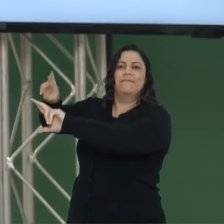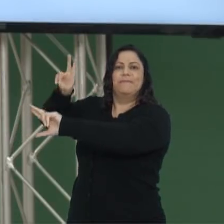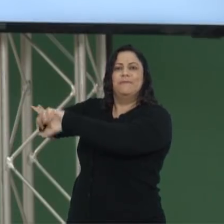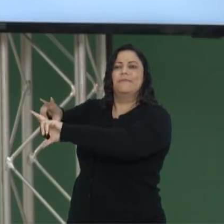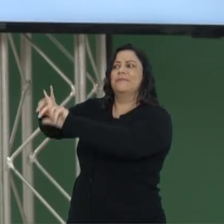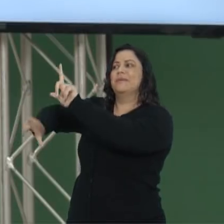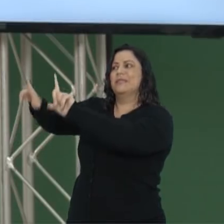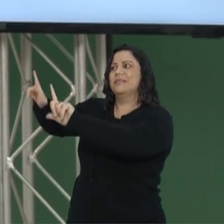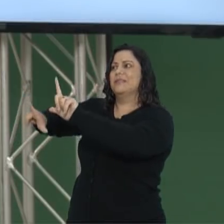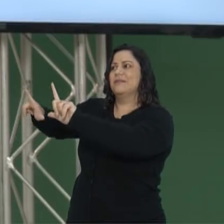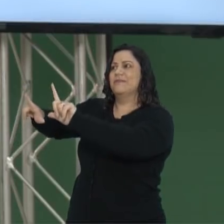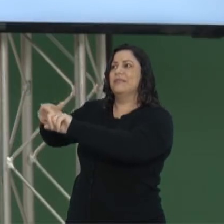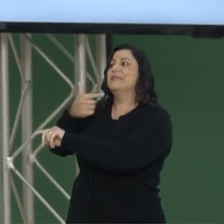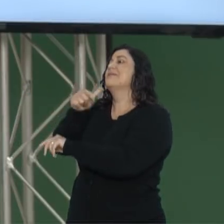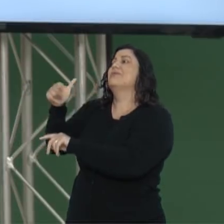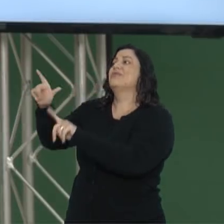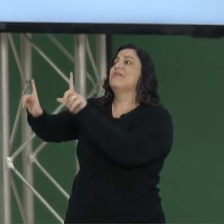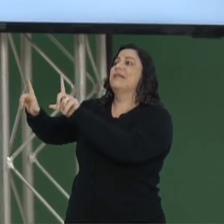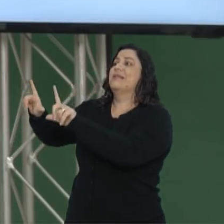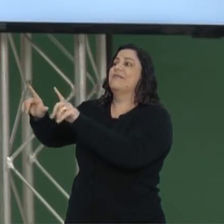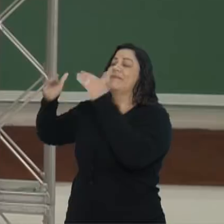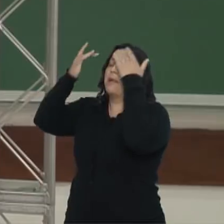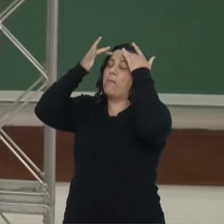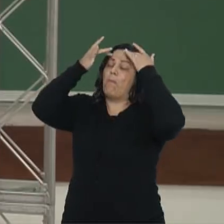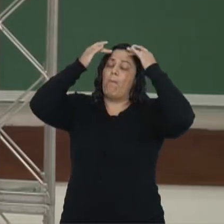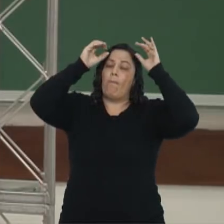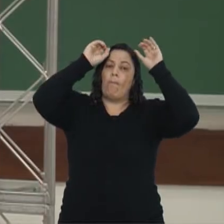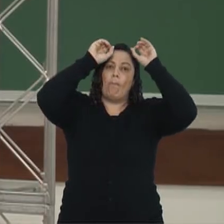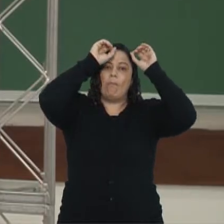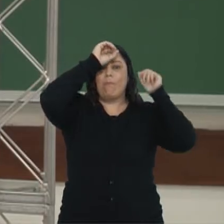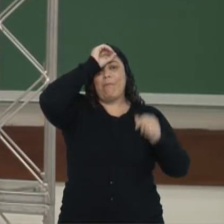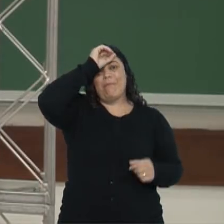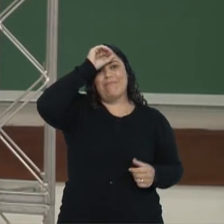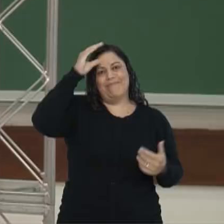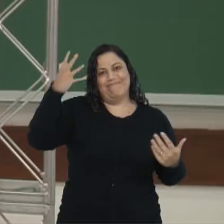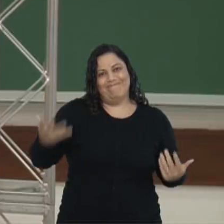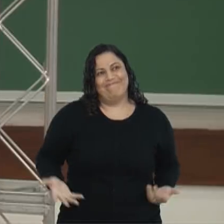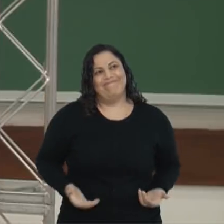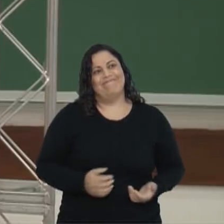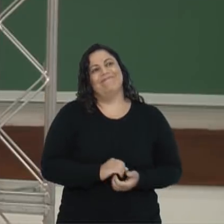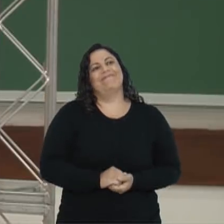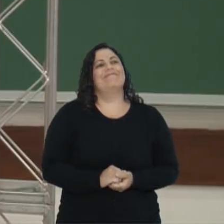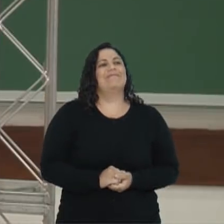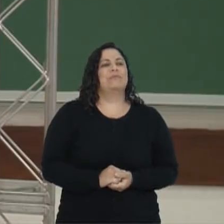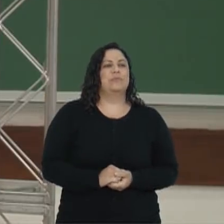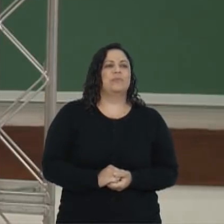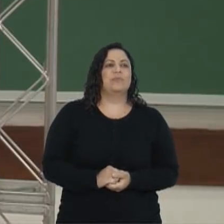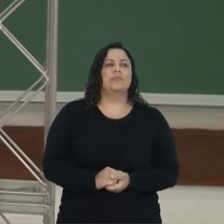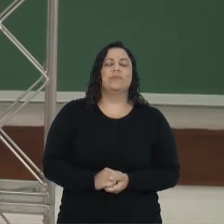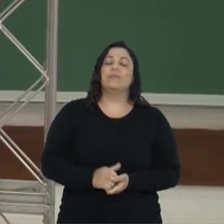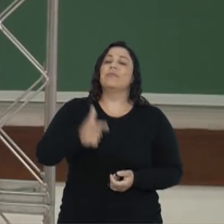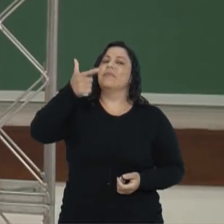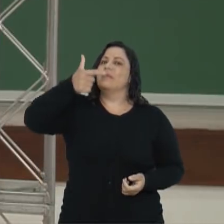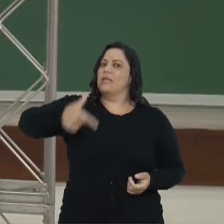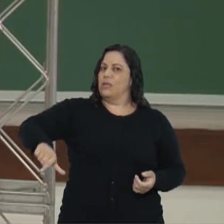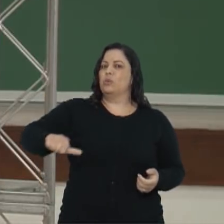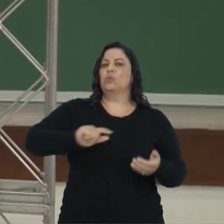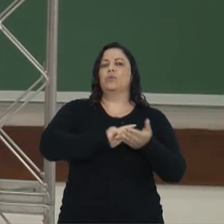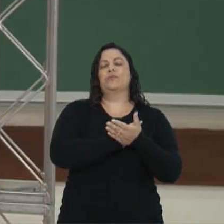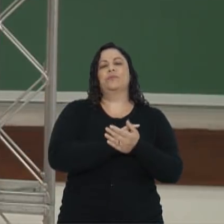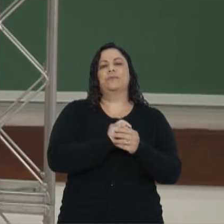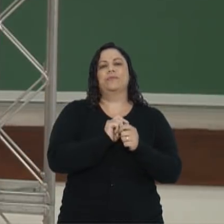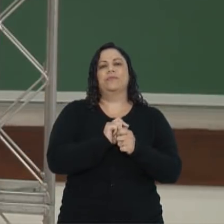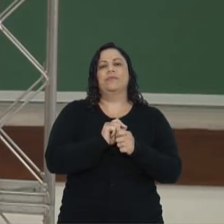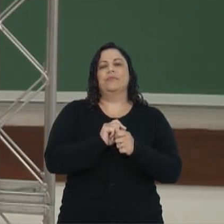fazer, tá? Então, essa é a relação. Beleza? Regência, agora a gente entra de novo na nossa discussão gramatical. A gente